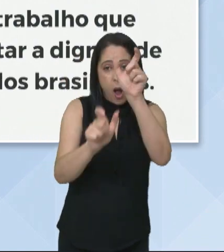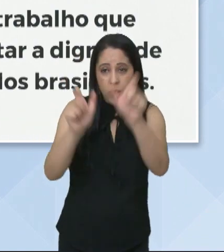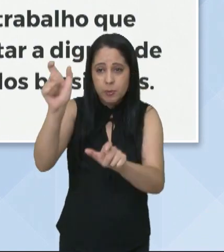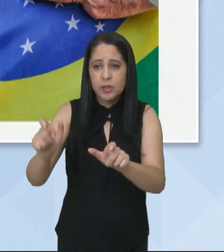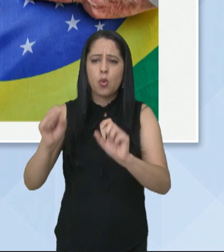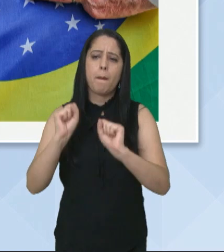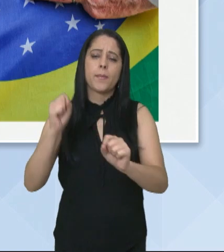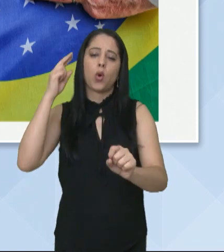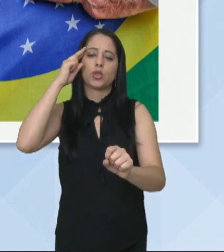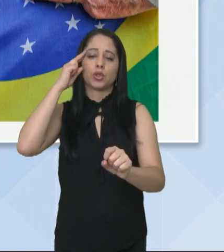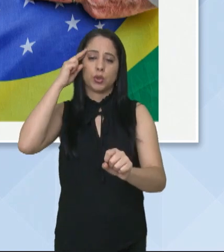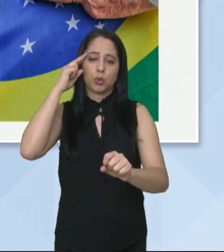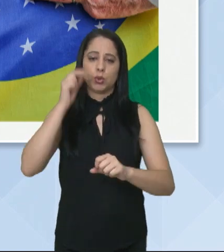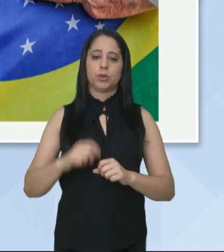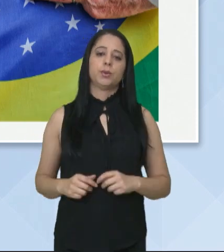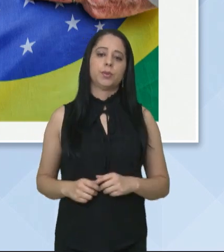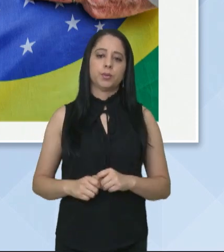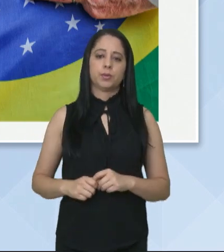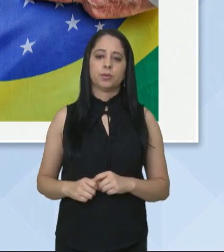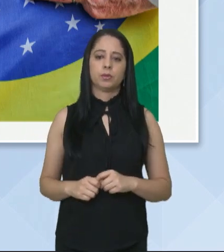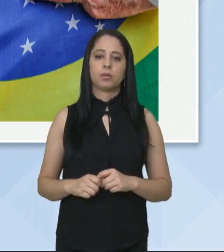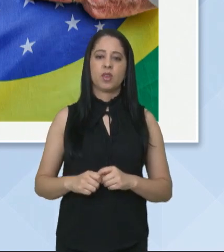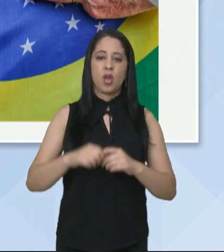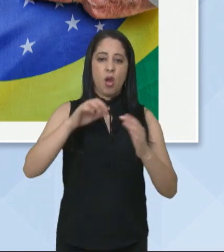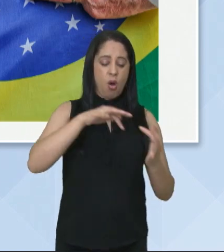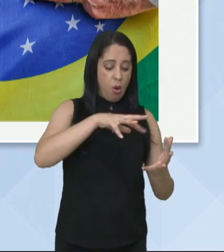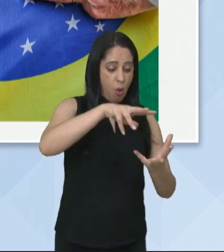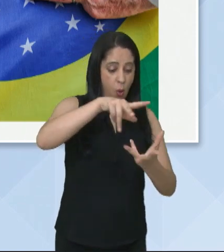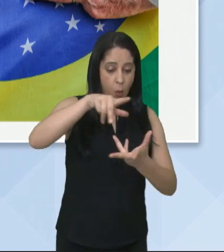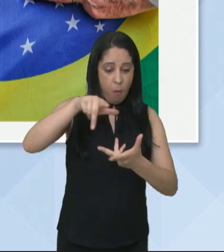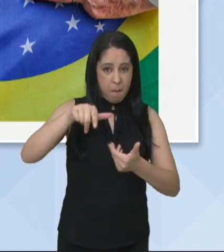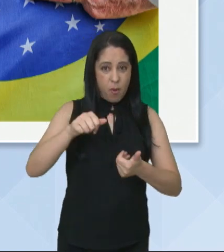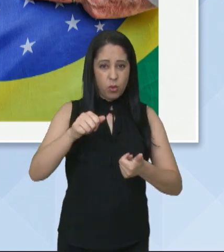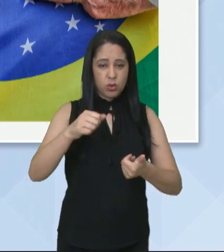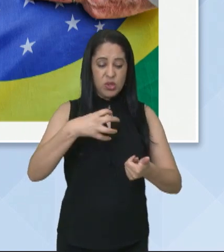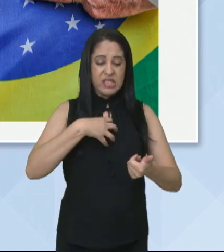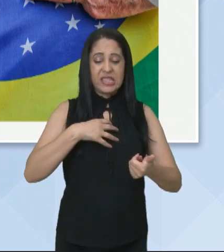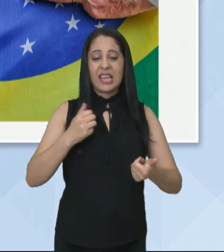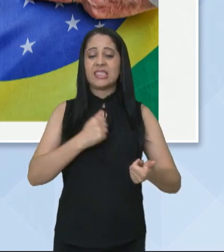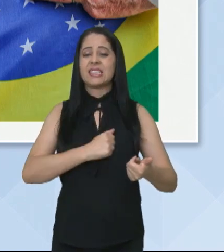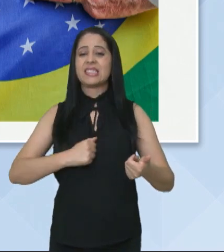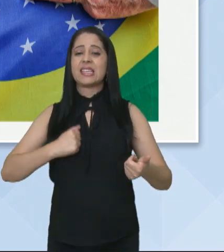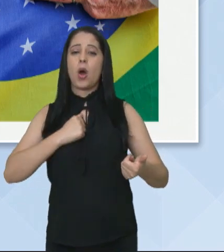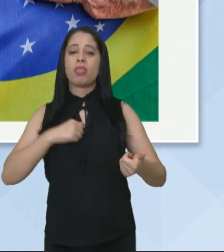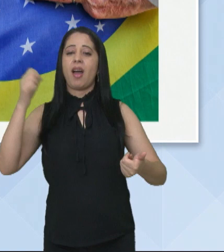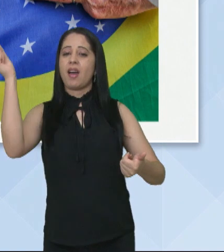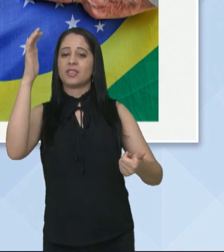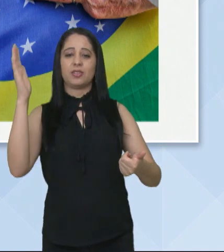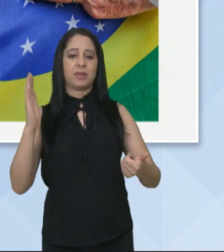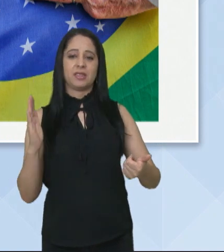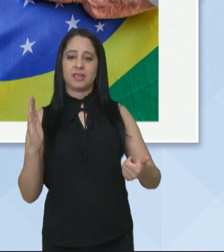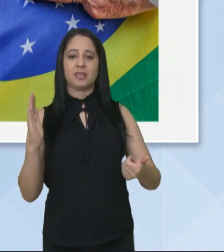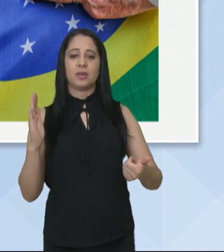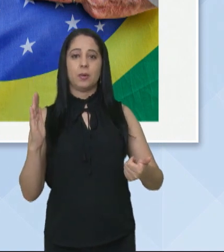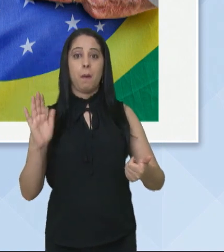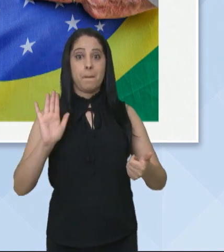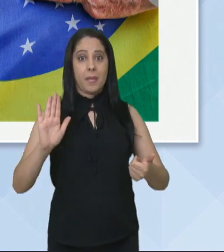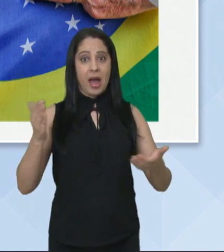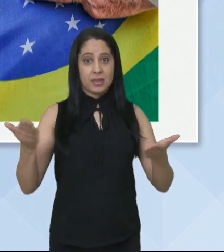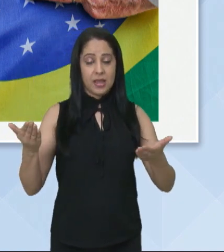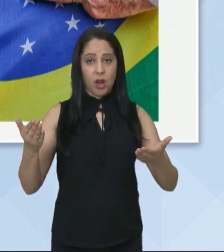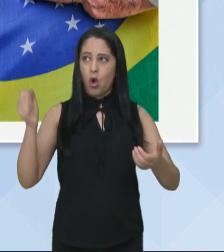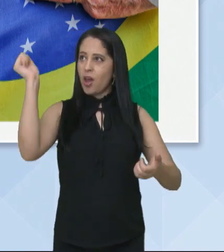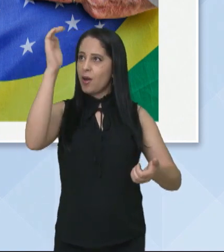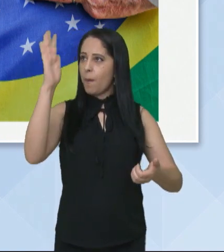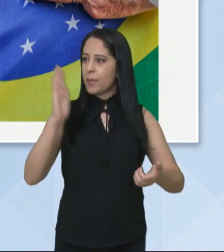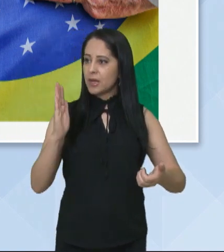brasileiros. Próxima. O mundo estava com saudades do Brasil, que já começou